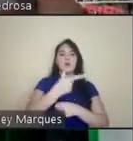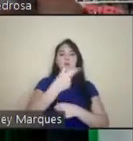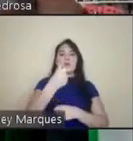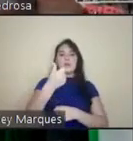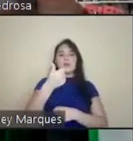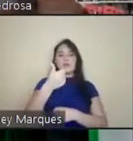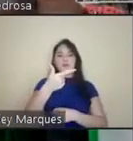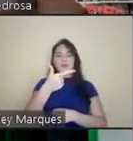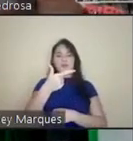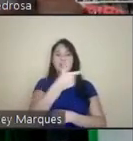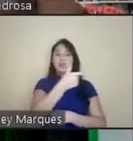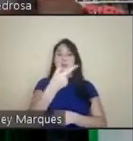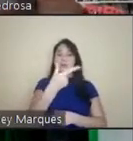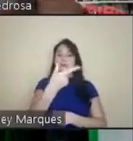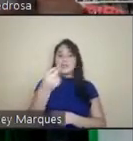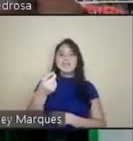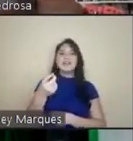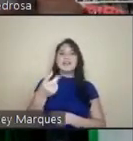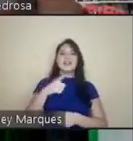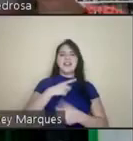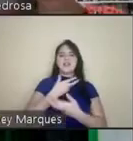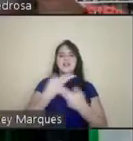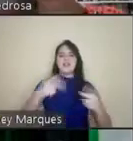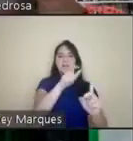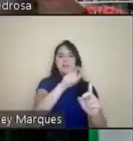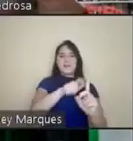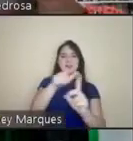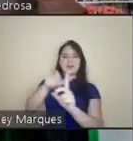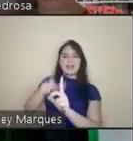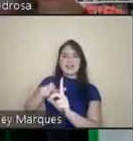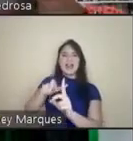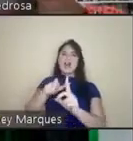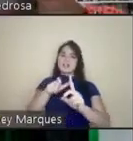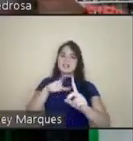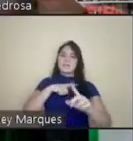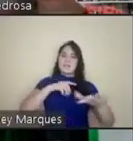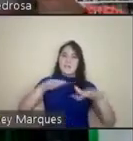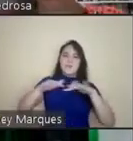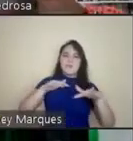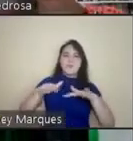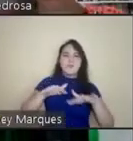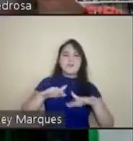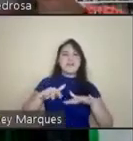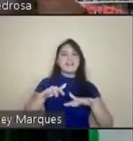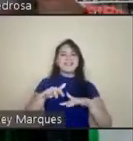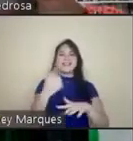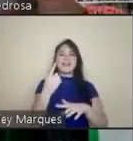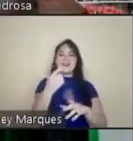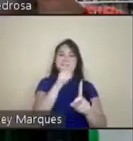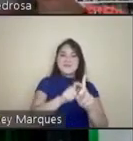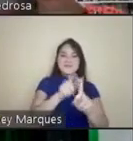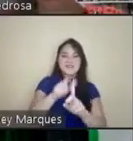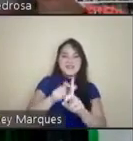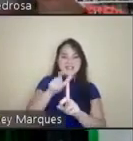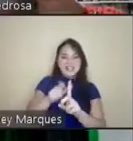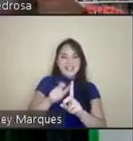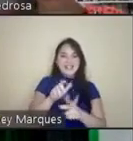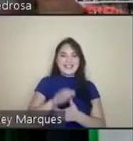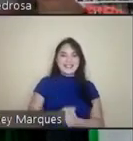de personagens, todos estão em saga, em movimento. E um desses personagens, que eu que pegou o Mavi,